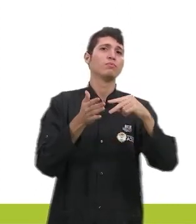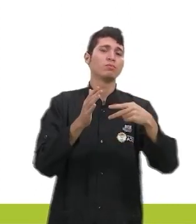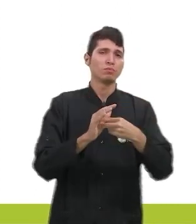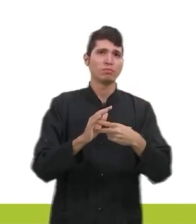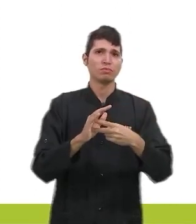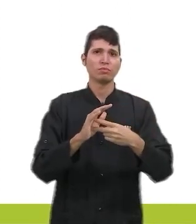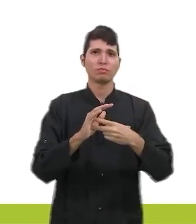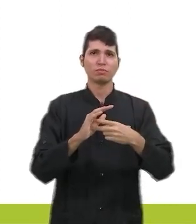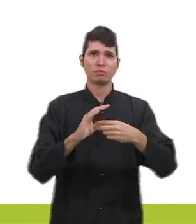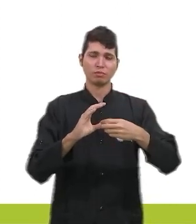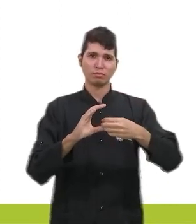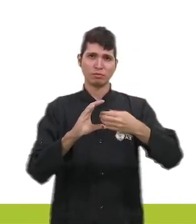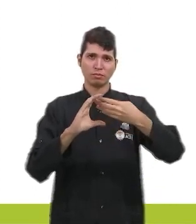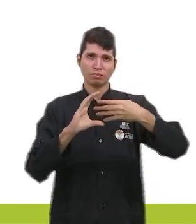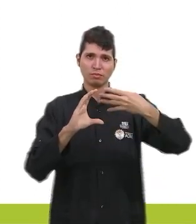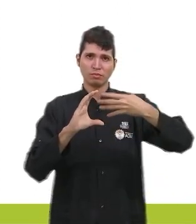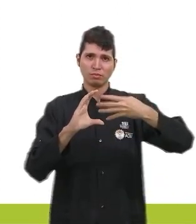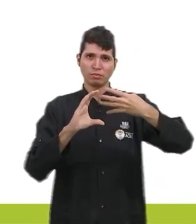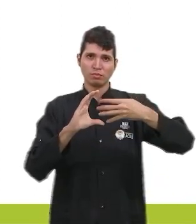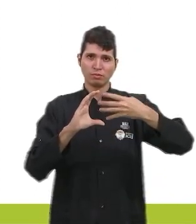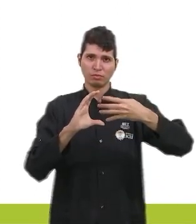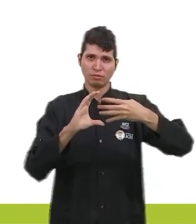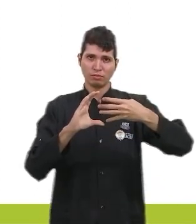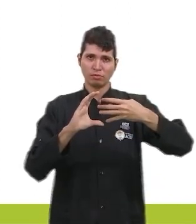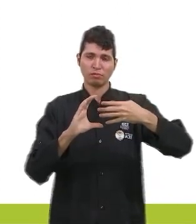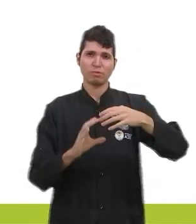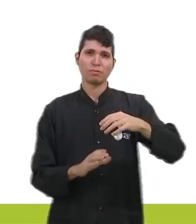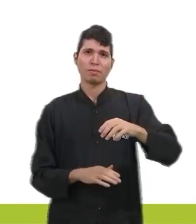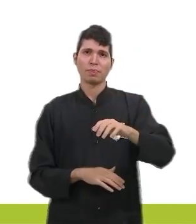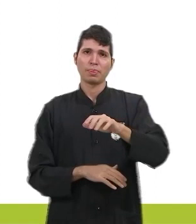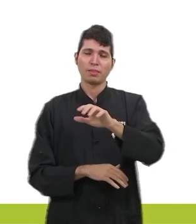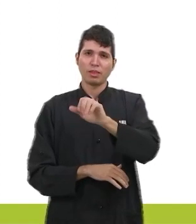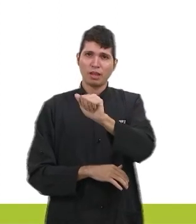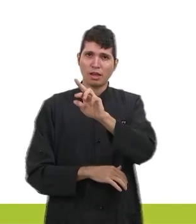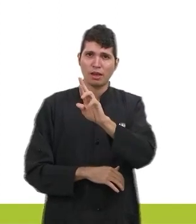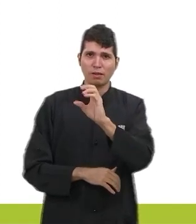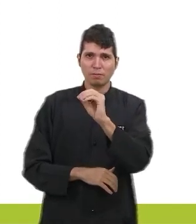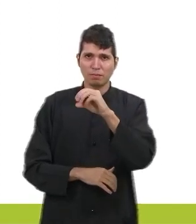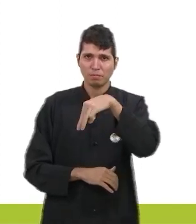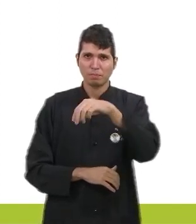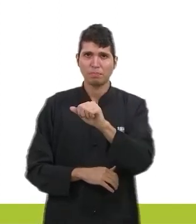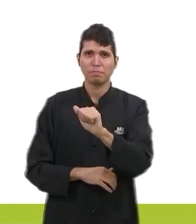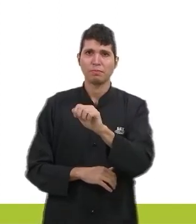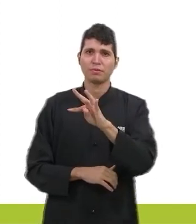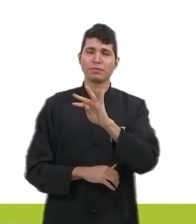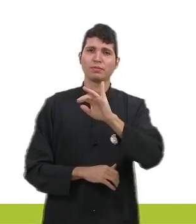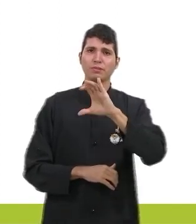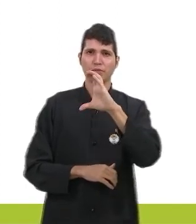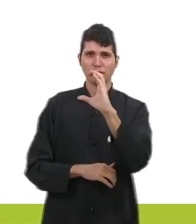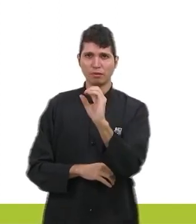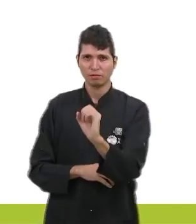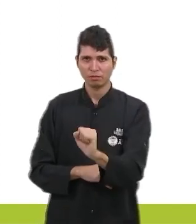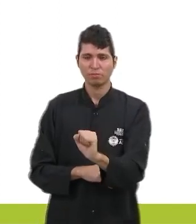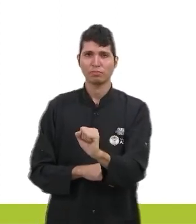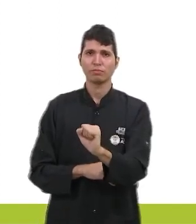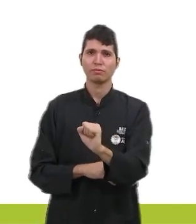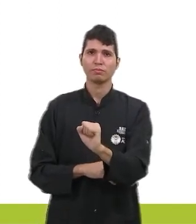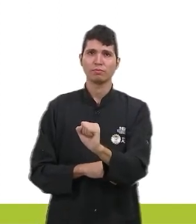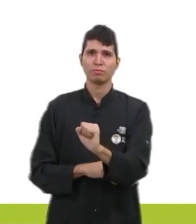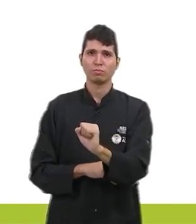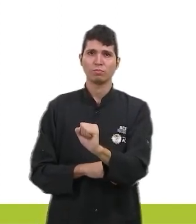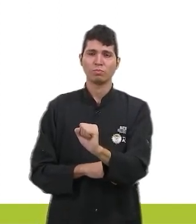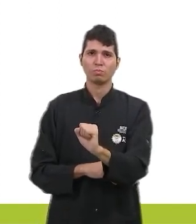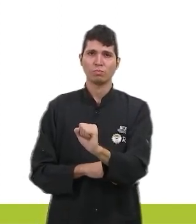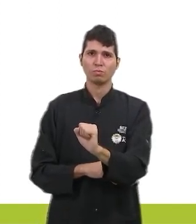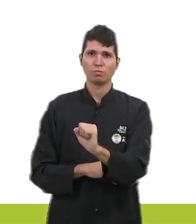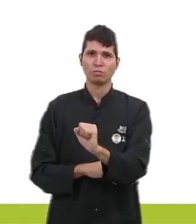Hidrocarbonetos aromáticos policíclicos, dada sua ação carcinogênica, destacando-se como